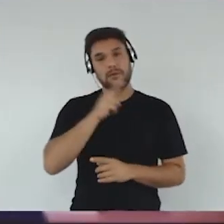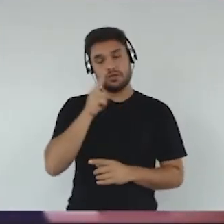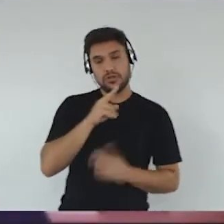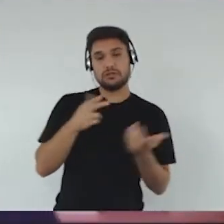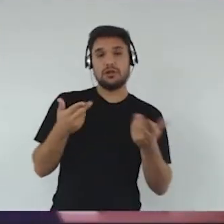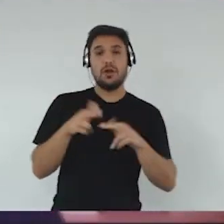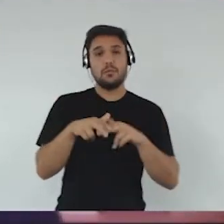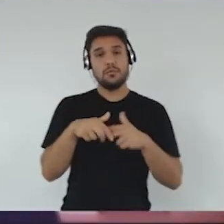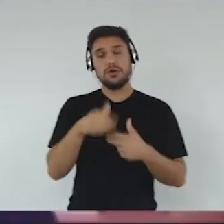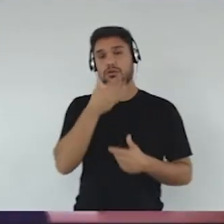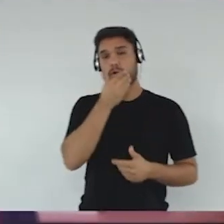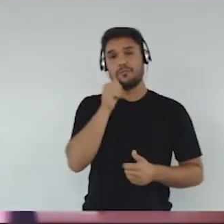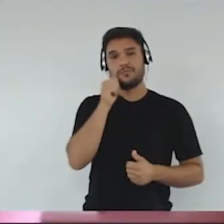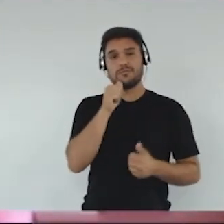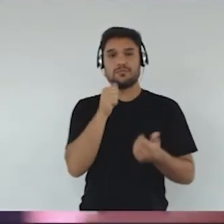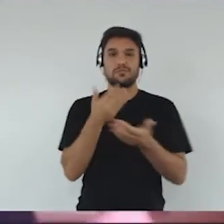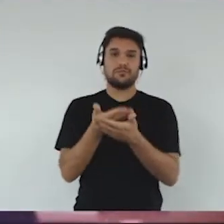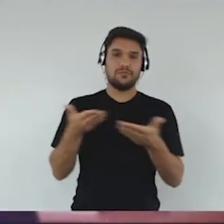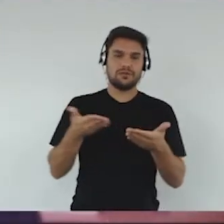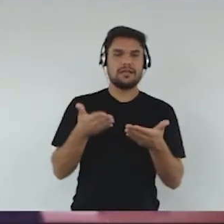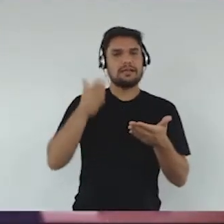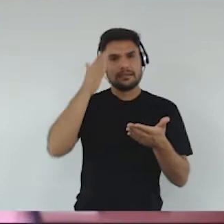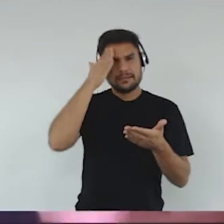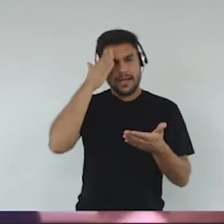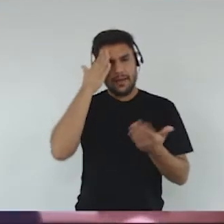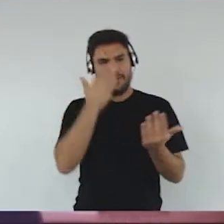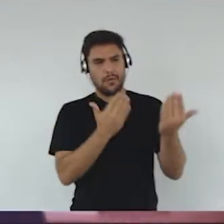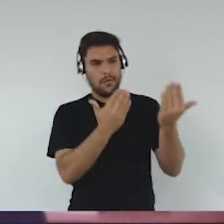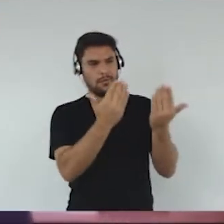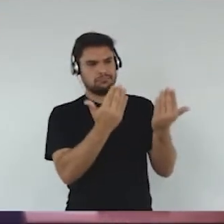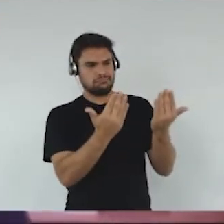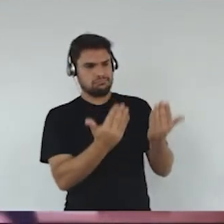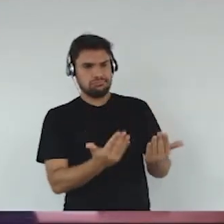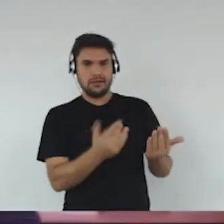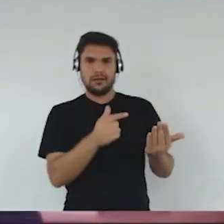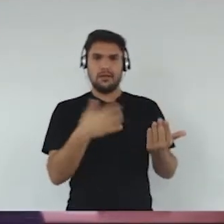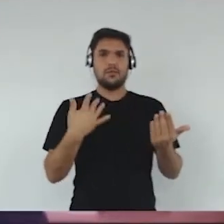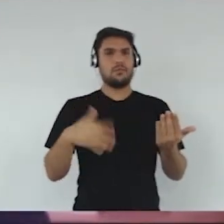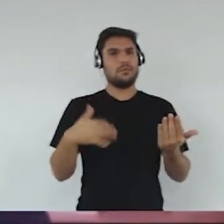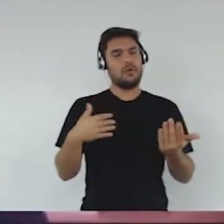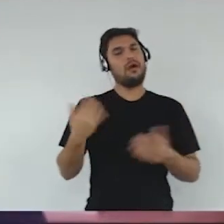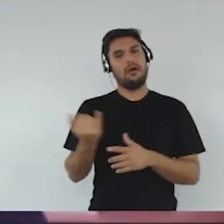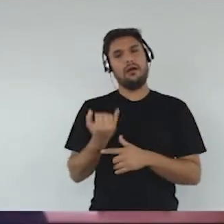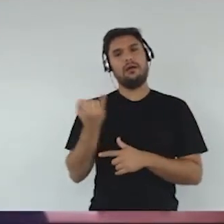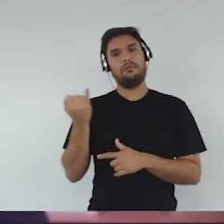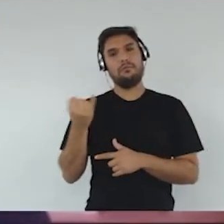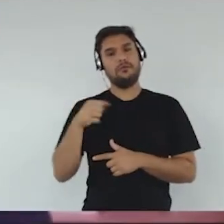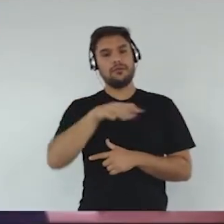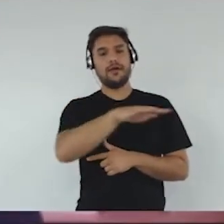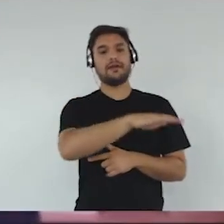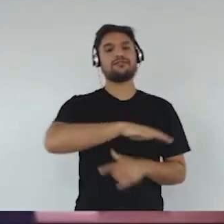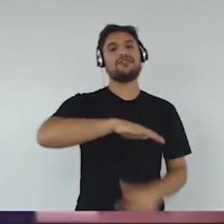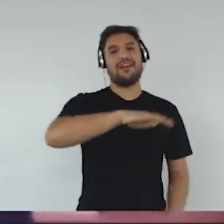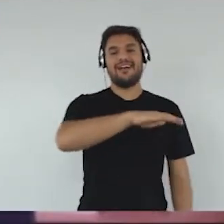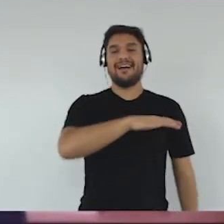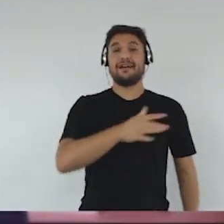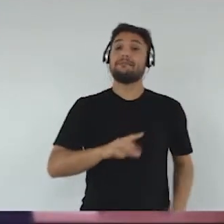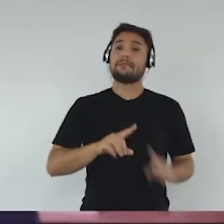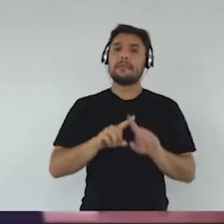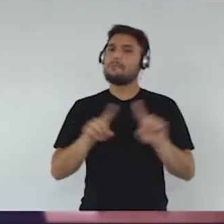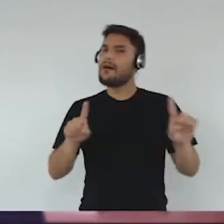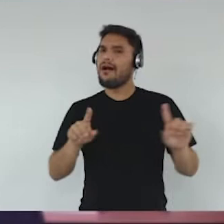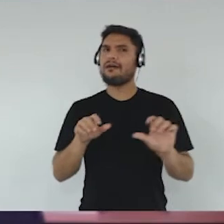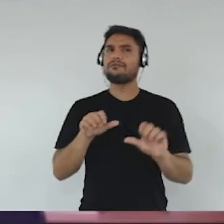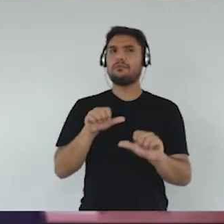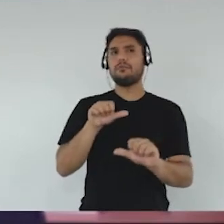Portanto, os senhores e as senhoras podem ter, nesse aspecto, uma dimensão relevante desse mercado. Mas por mês, que